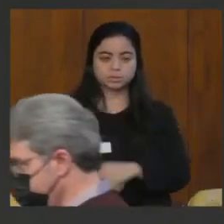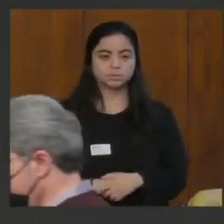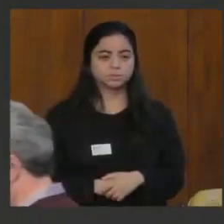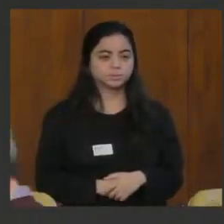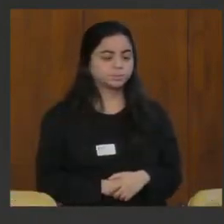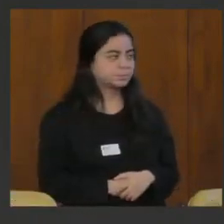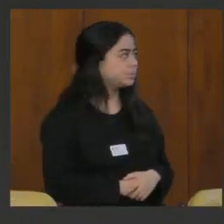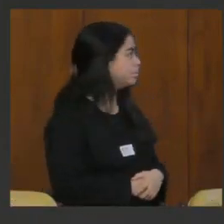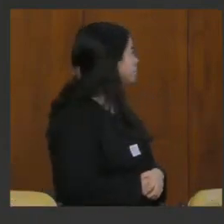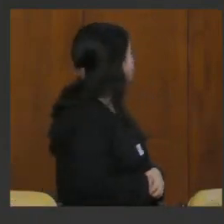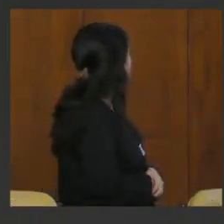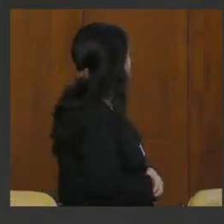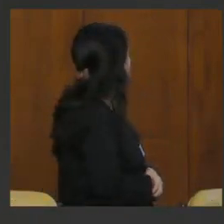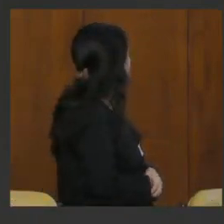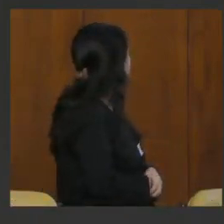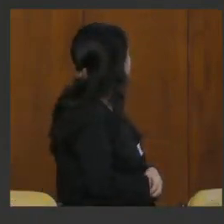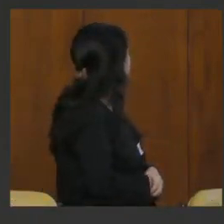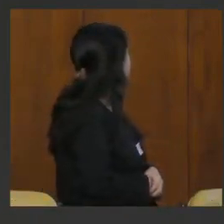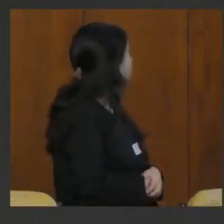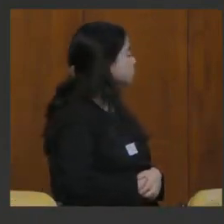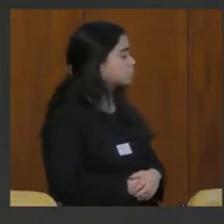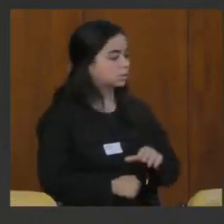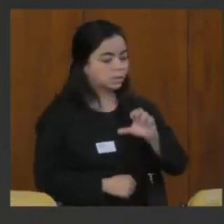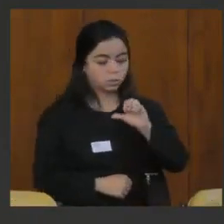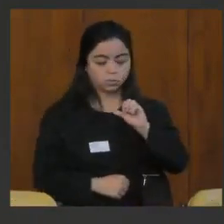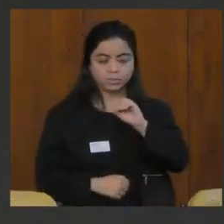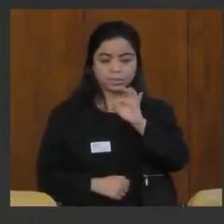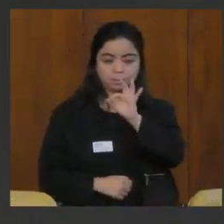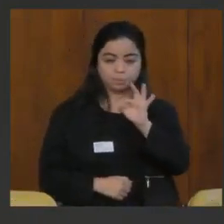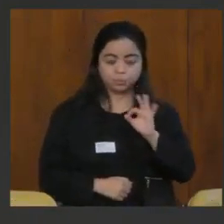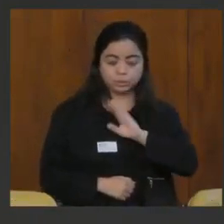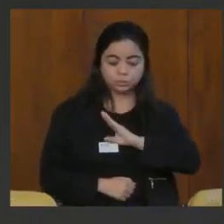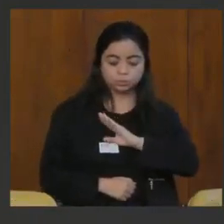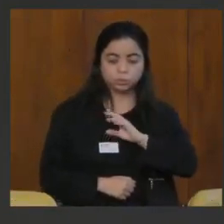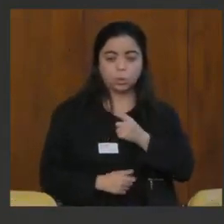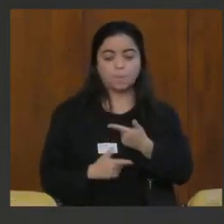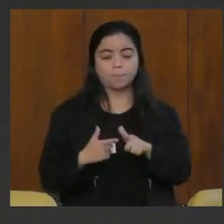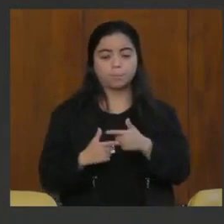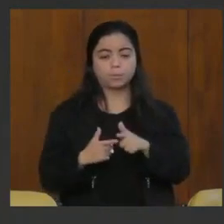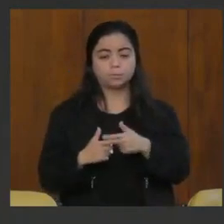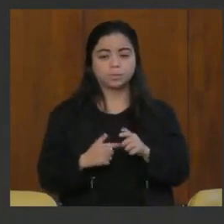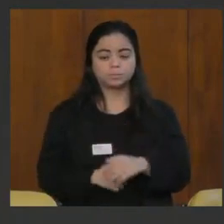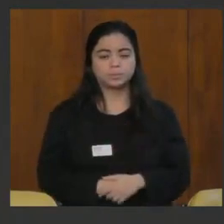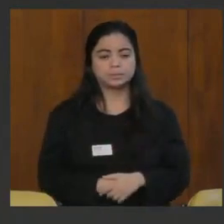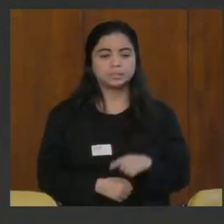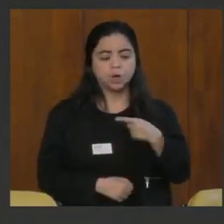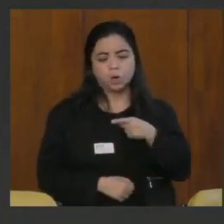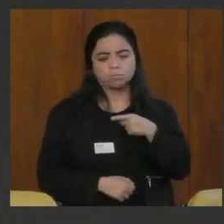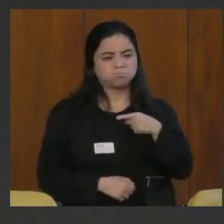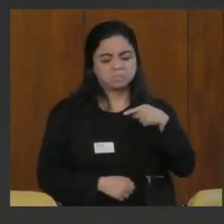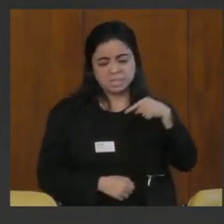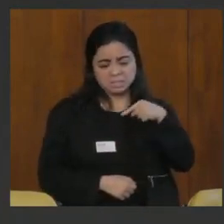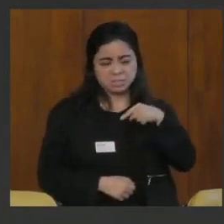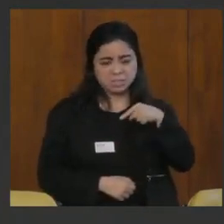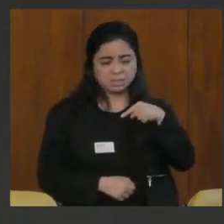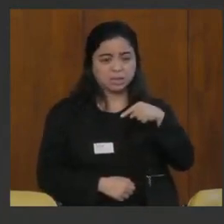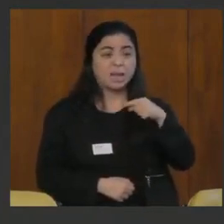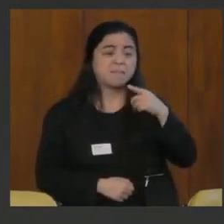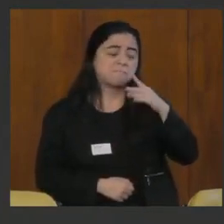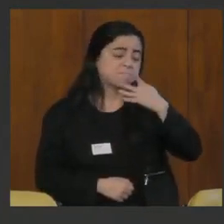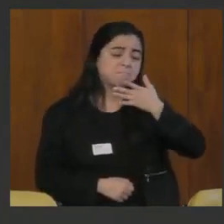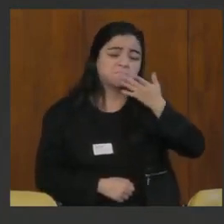é 90% das cardiopatias na Edwards. Uma cardiopatia muito tranquila, muito fácil.